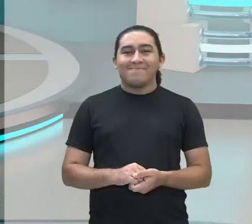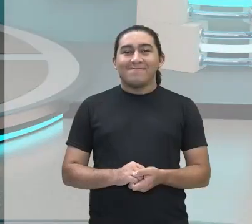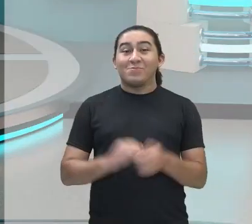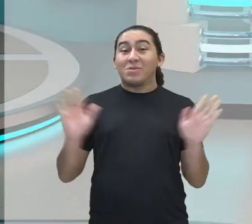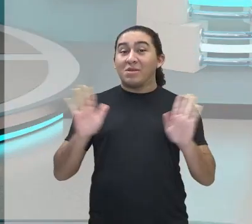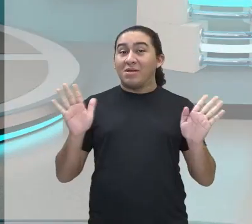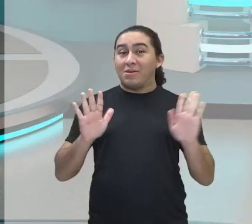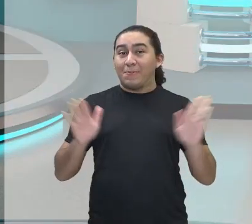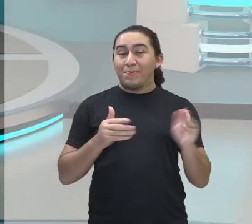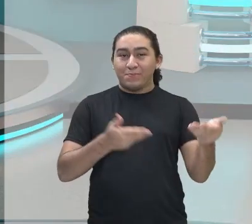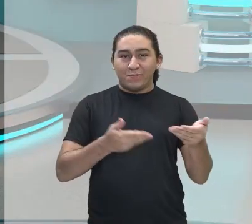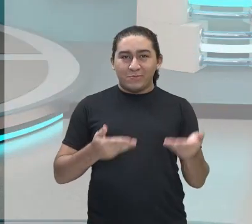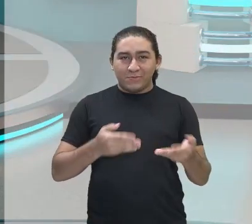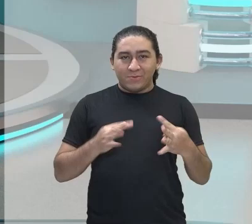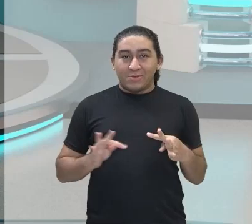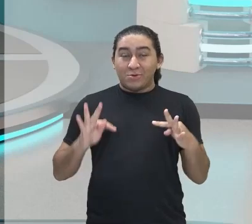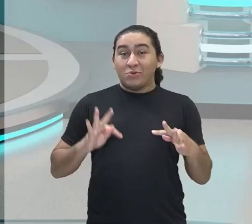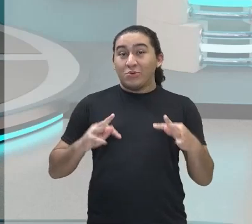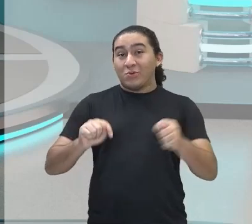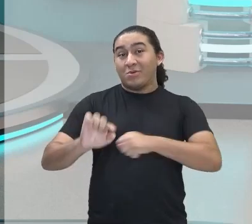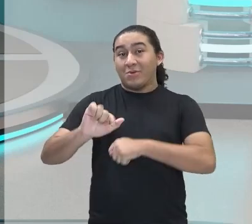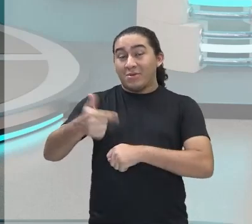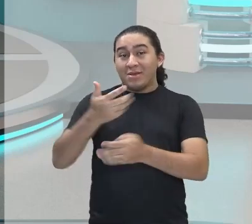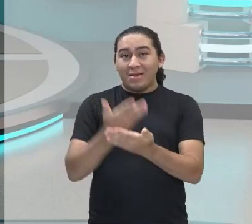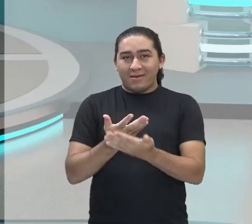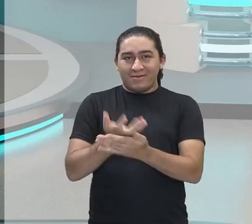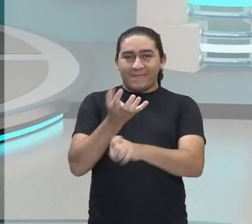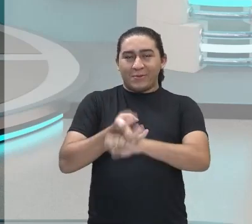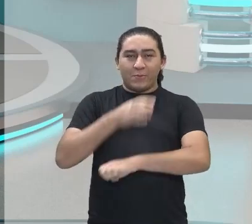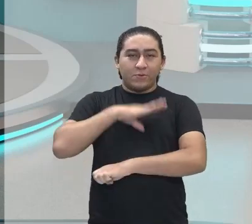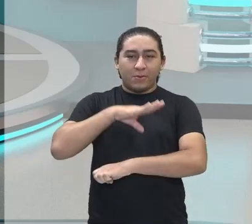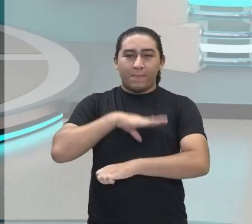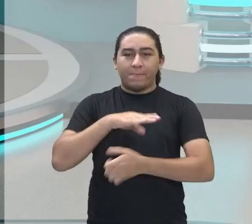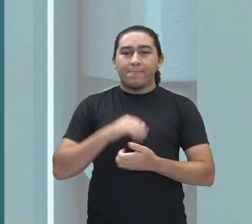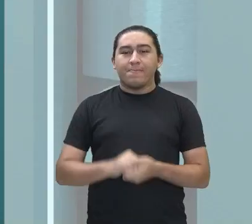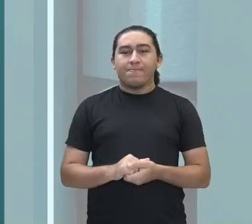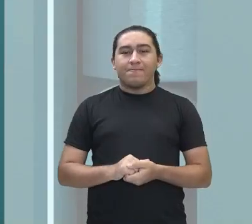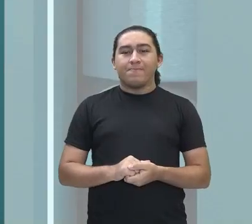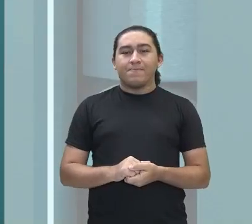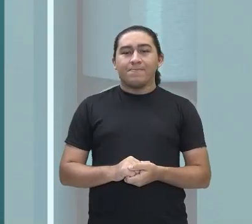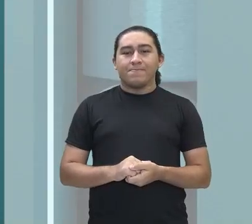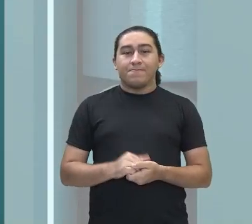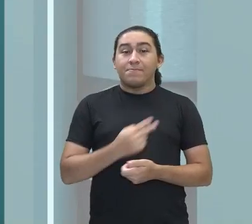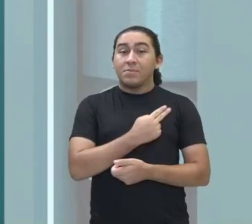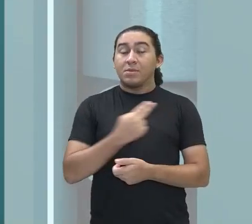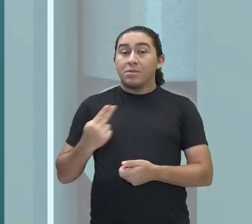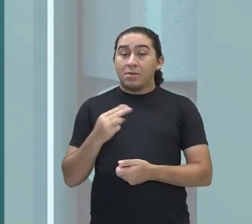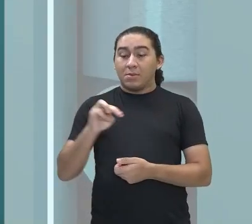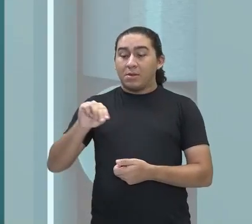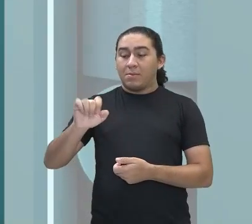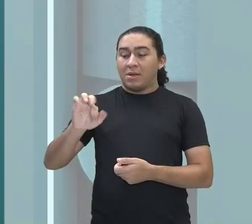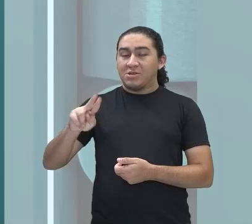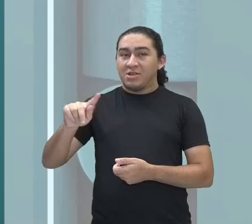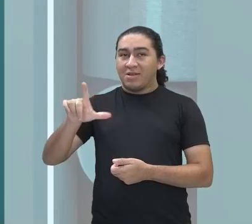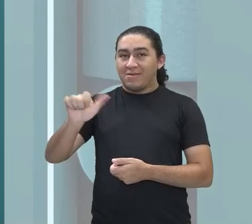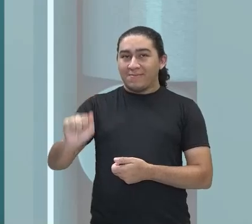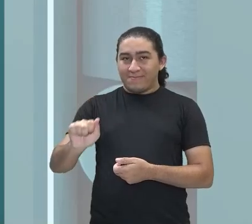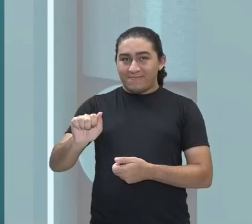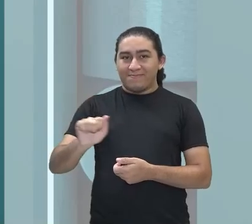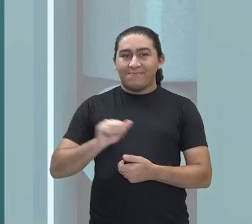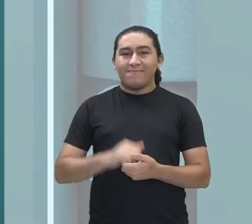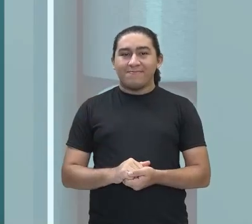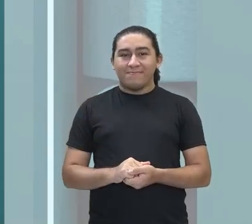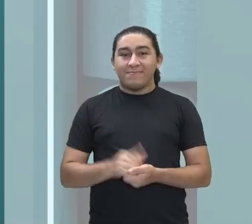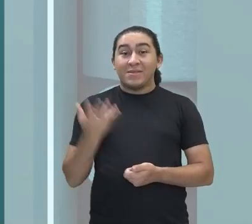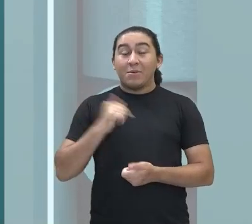Olá, pessoal! Sejam todos muito bem-vindos a mais uma aula de língua portuguesa. Eu sou a professora Maristela